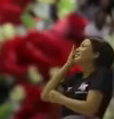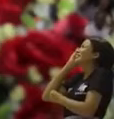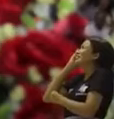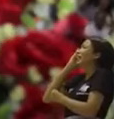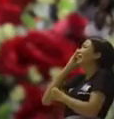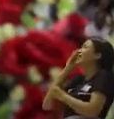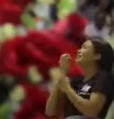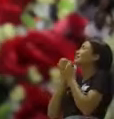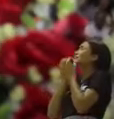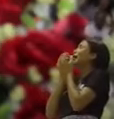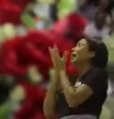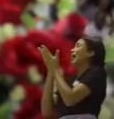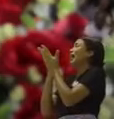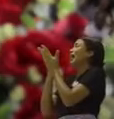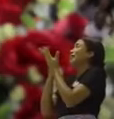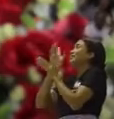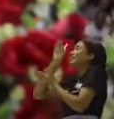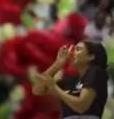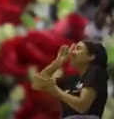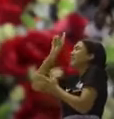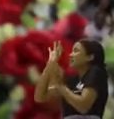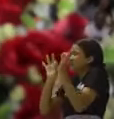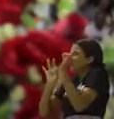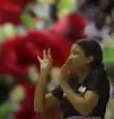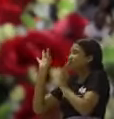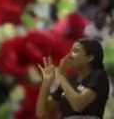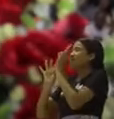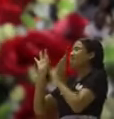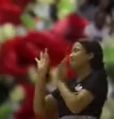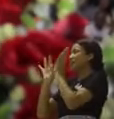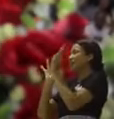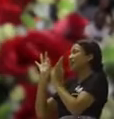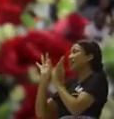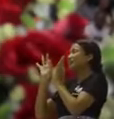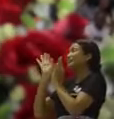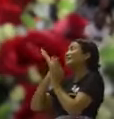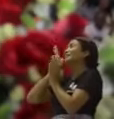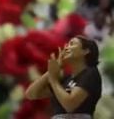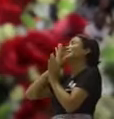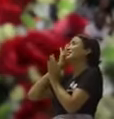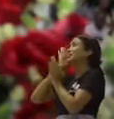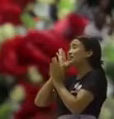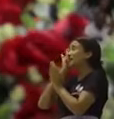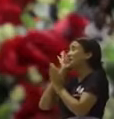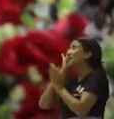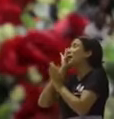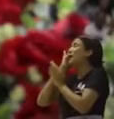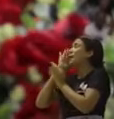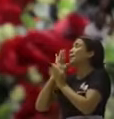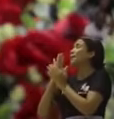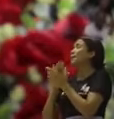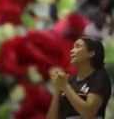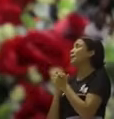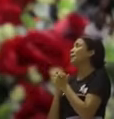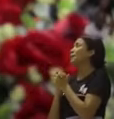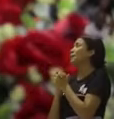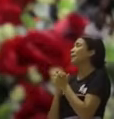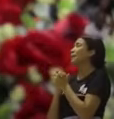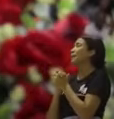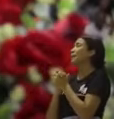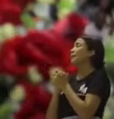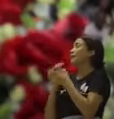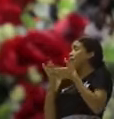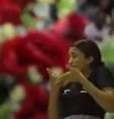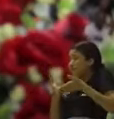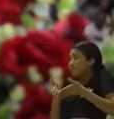lábios, Deus proverá. Eu quero que tu saibas, nu saí do ventre